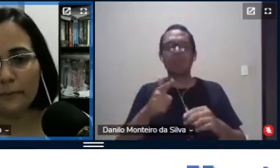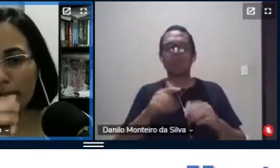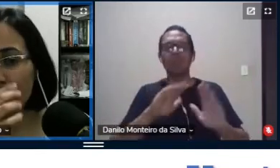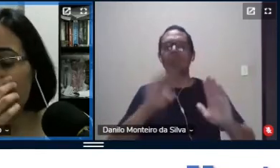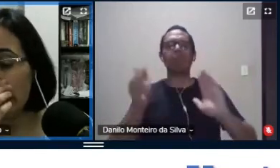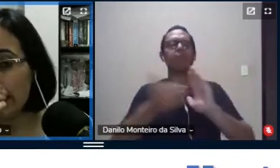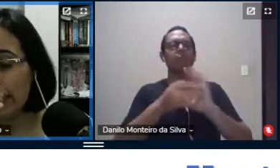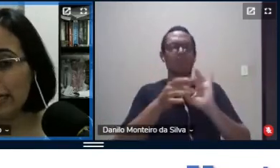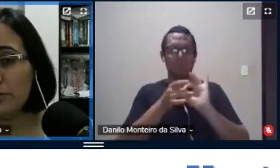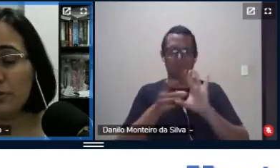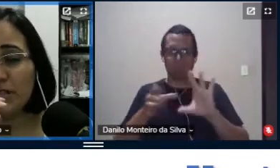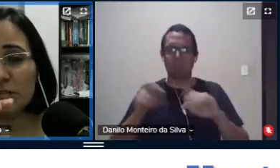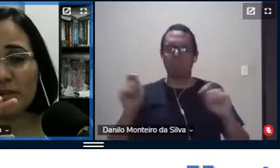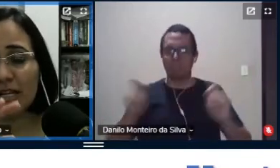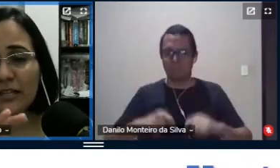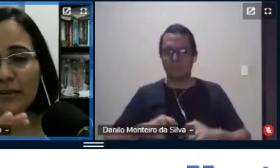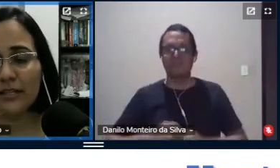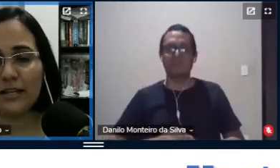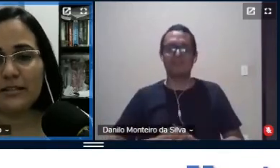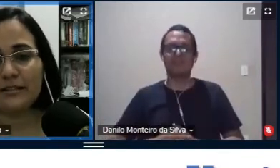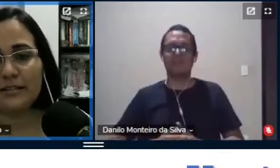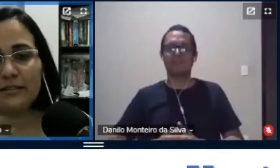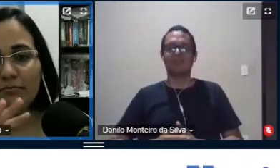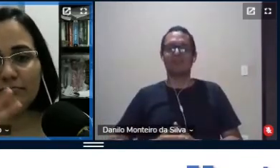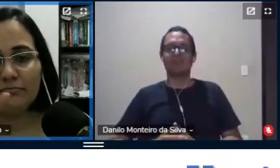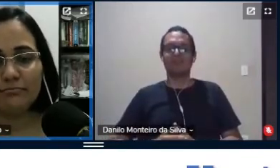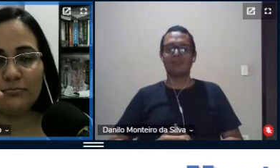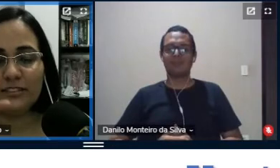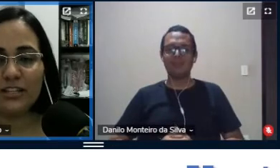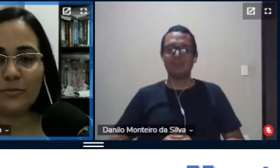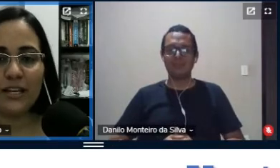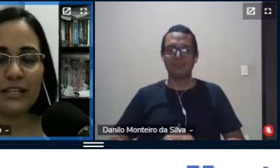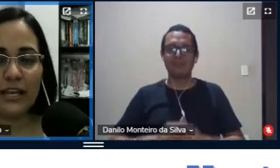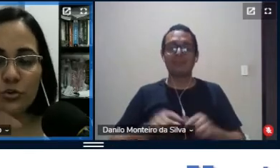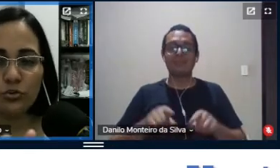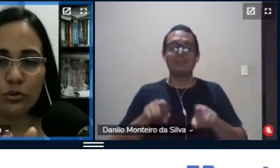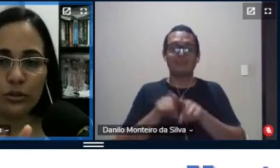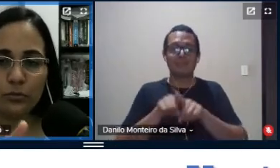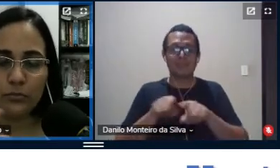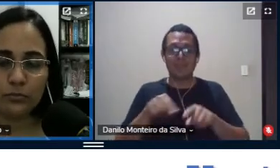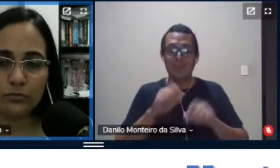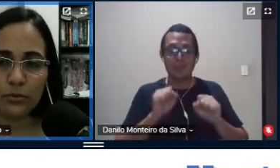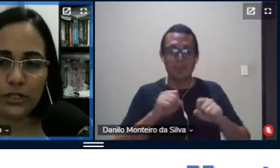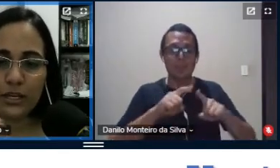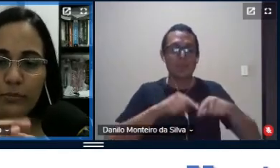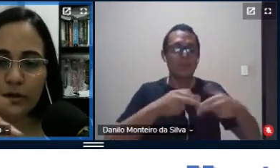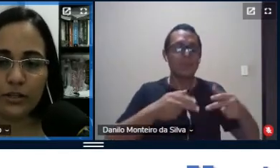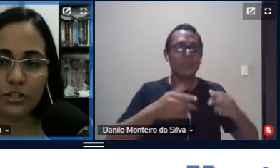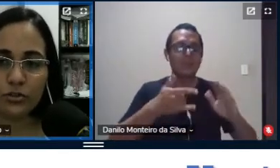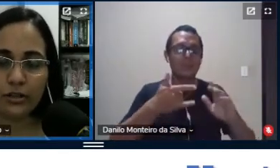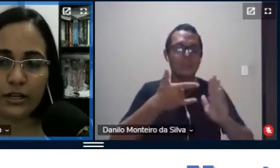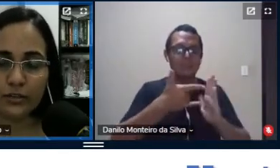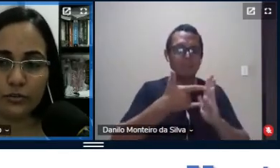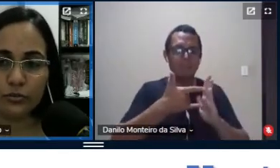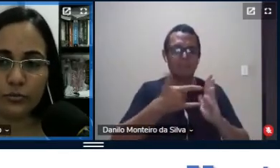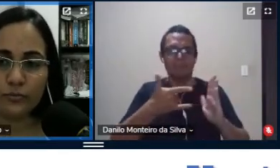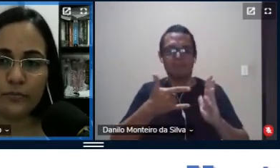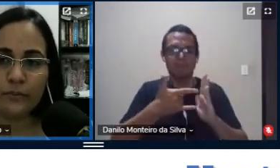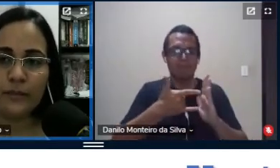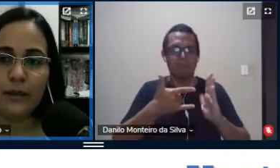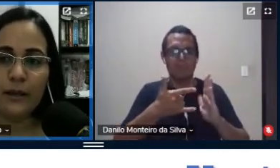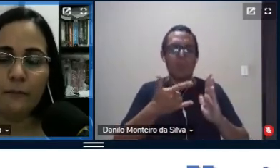ele. E ele pode ser aplicado em materiais que sejam magnéticos ou não. Por que é importante a gente colocar